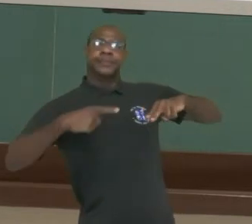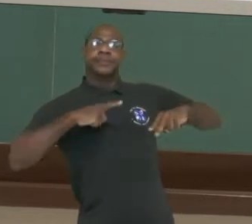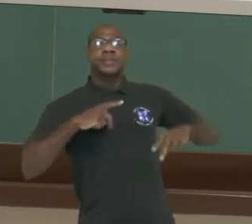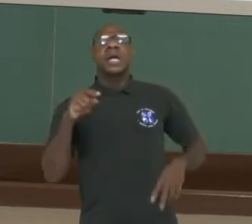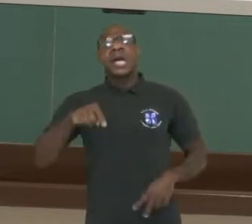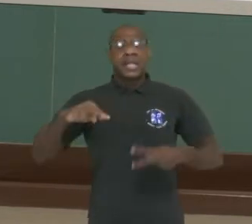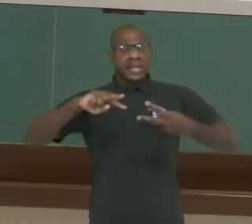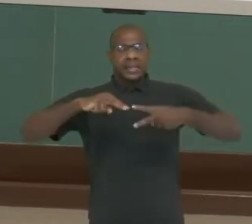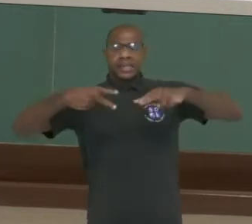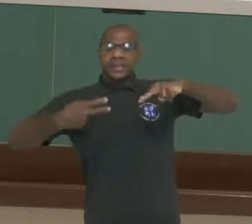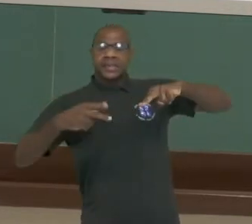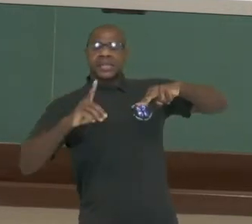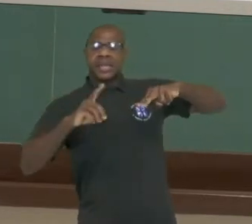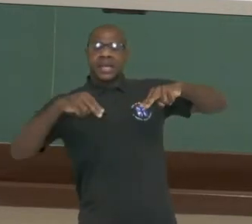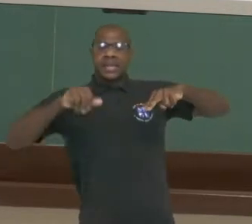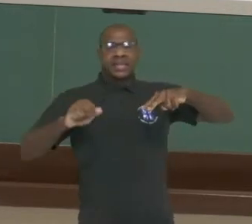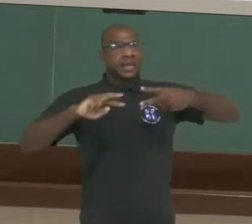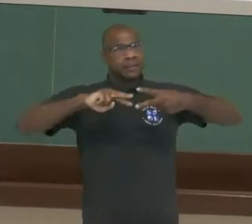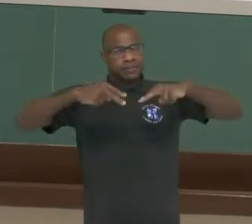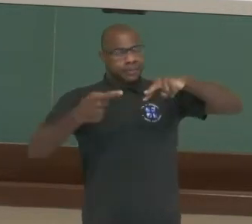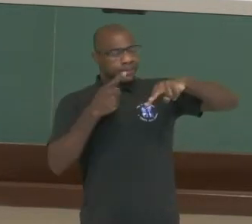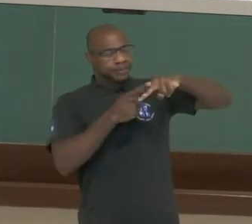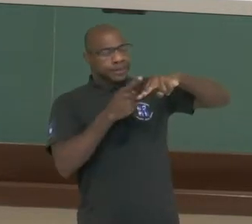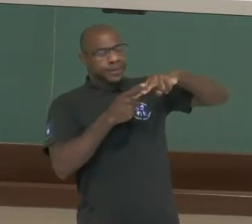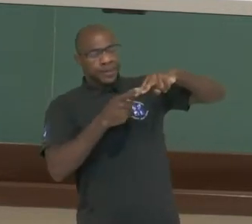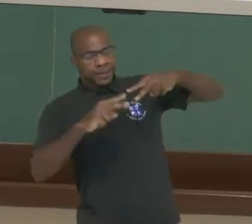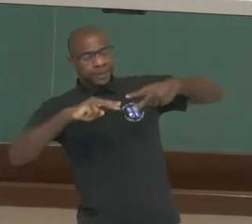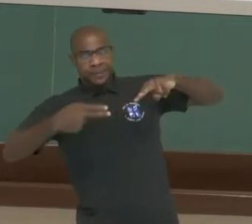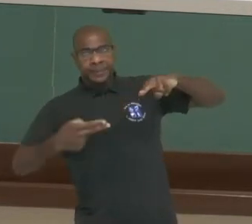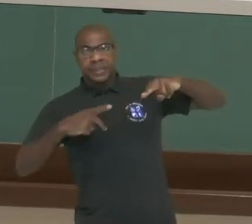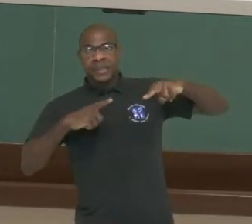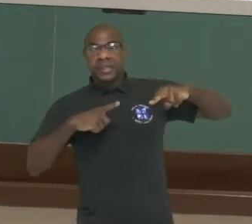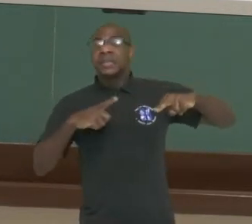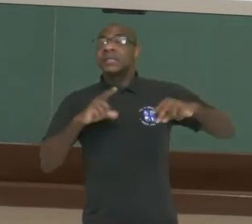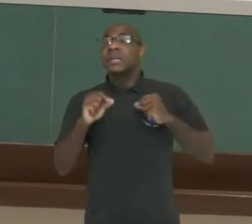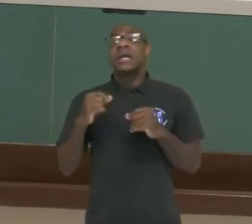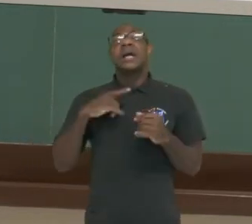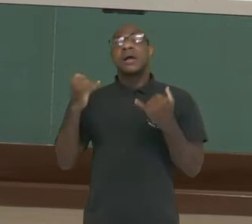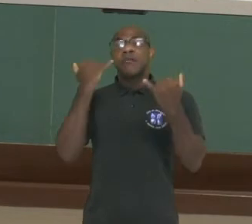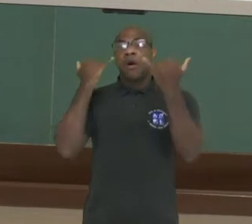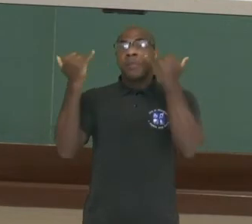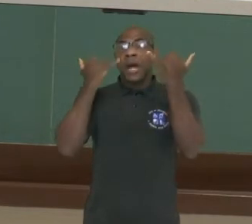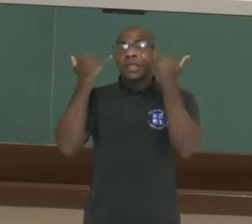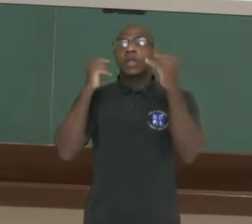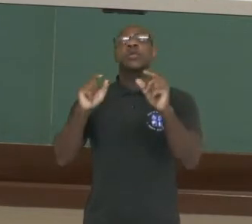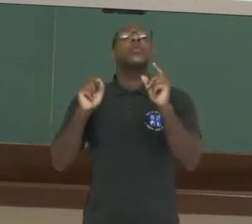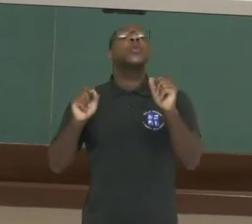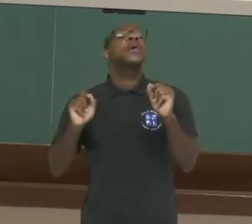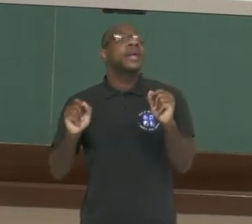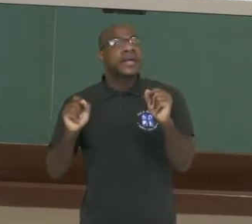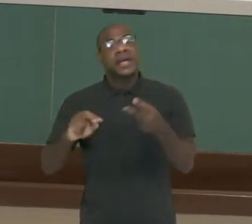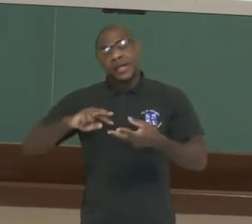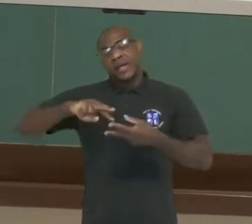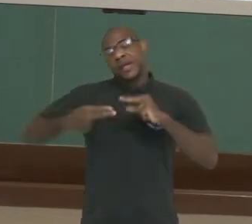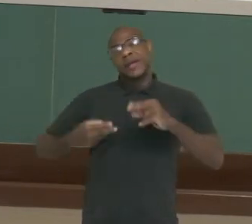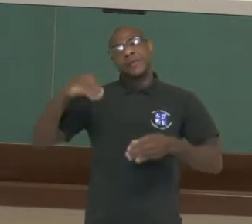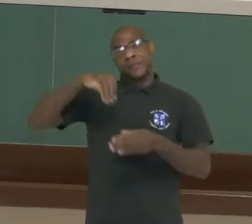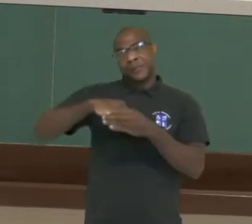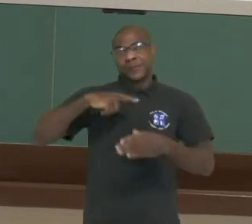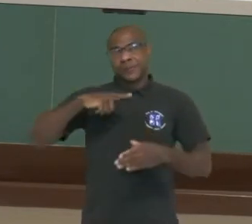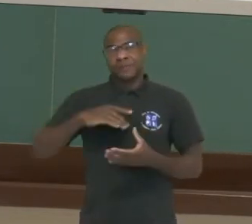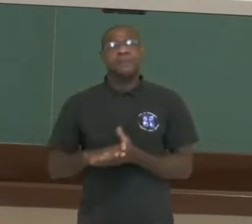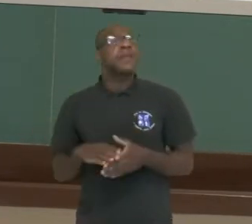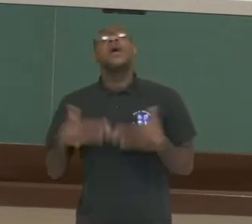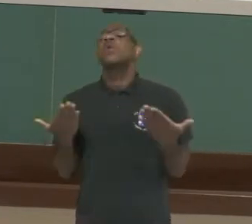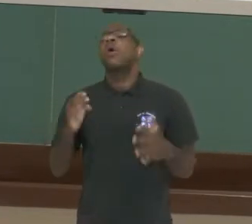esse DNA, esse pedaço aqui de DNA, então ele carrega as nossas informações genéticas. E qual